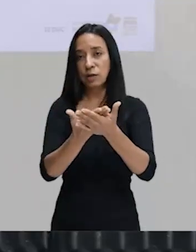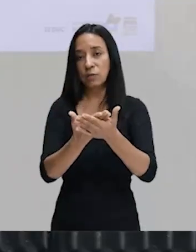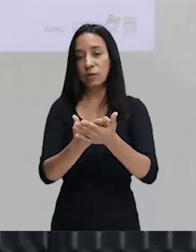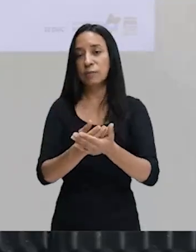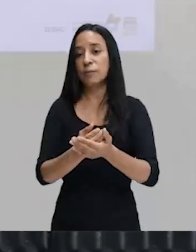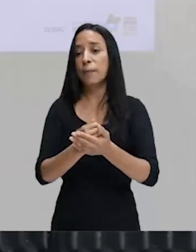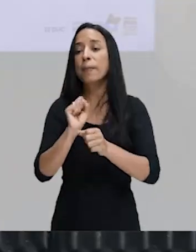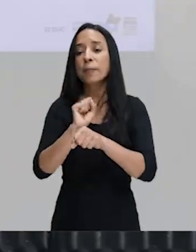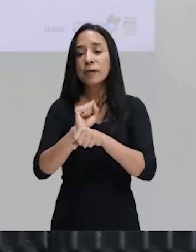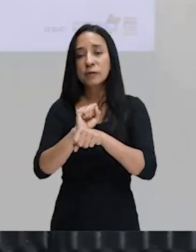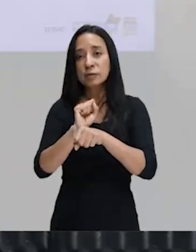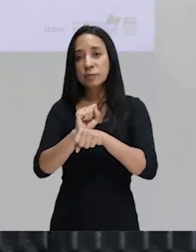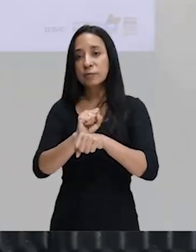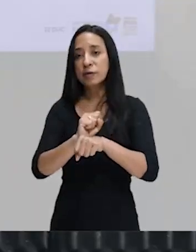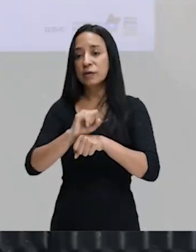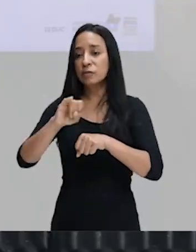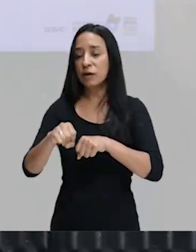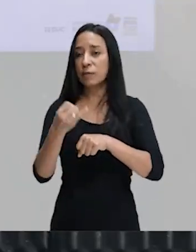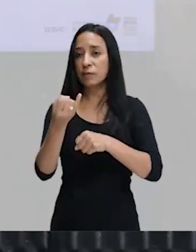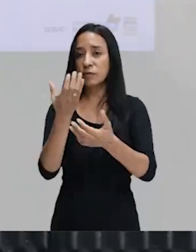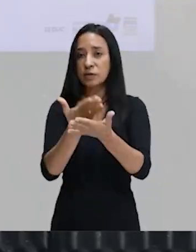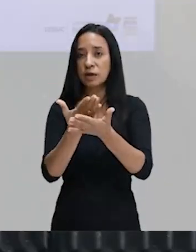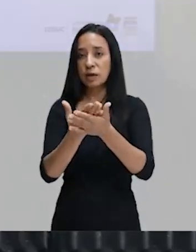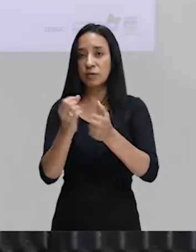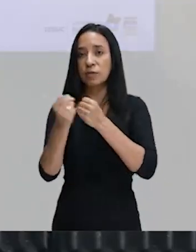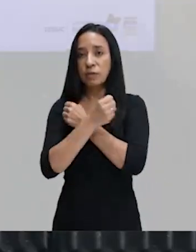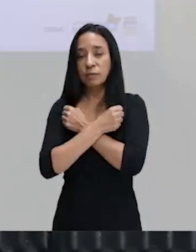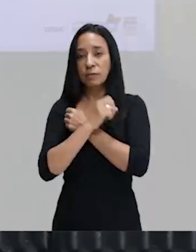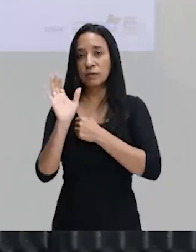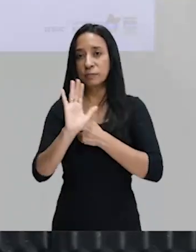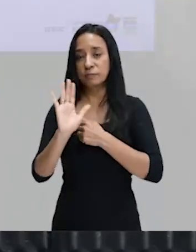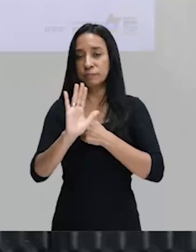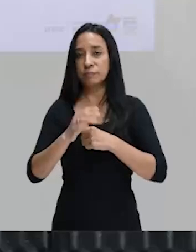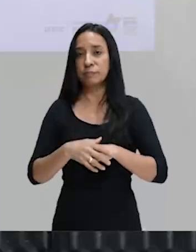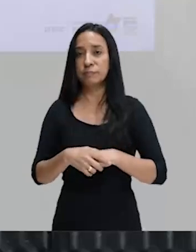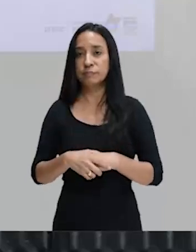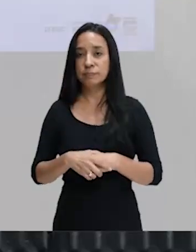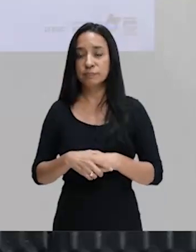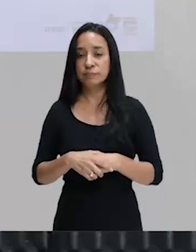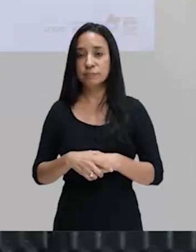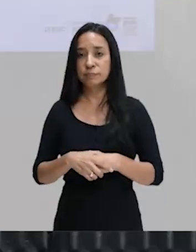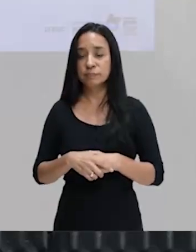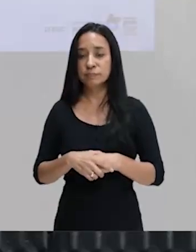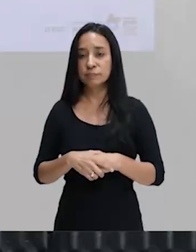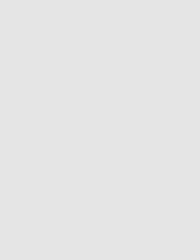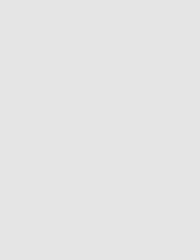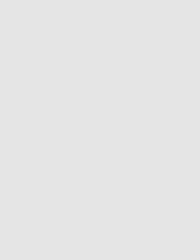isso. Espero que a aula tenha sido proveitosa para todos. Um abraço e até a próxima. Tchau, tchau.